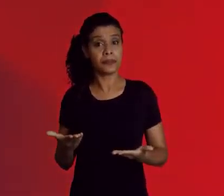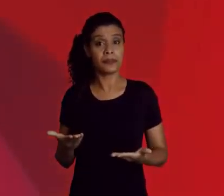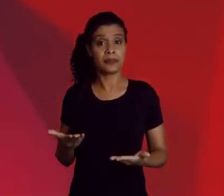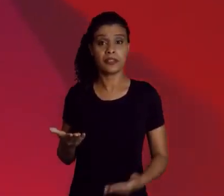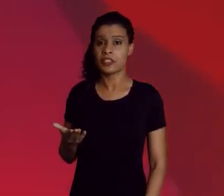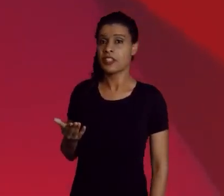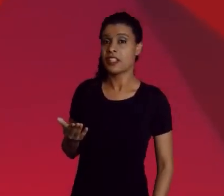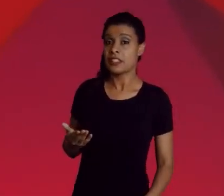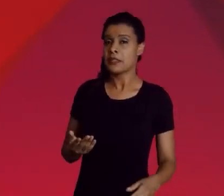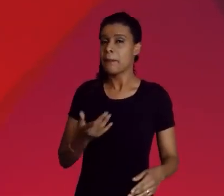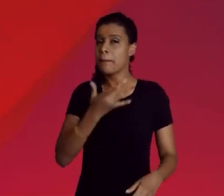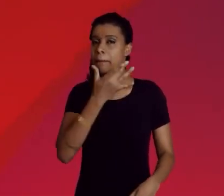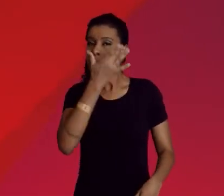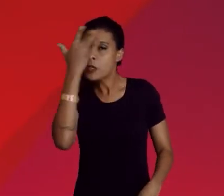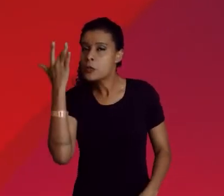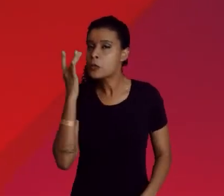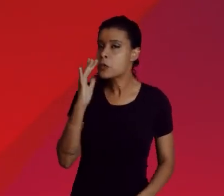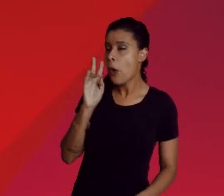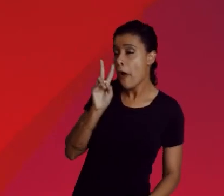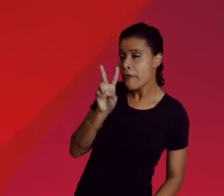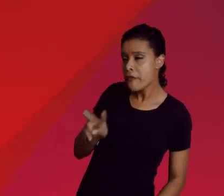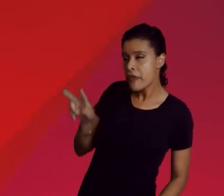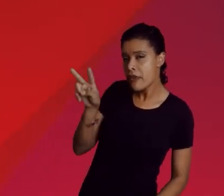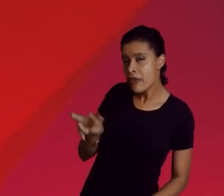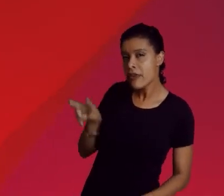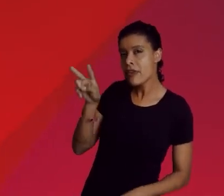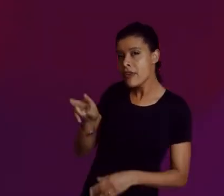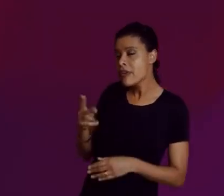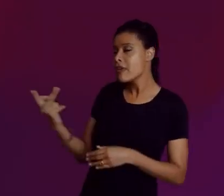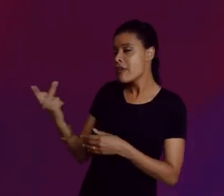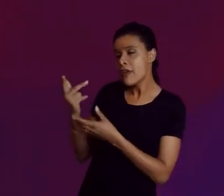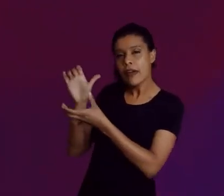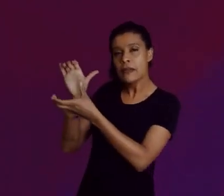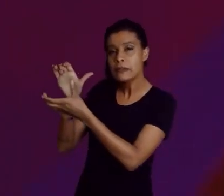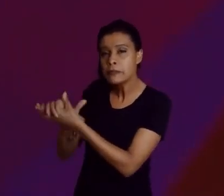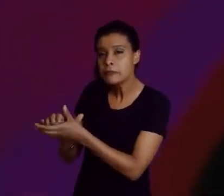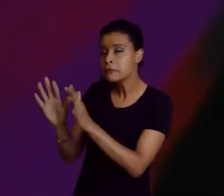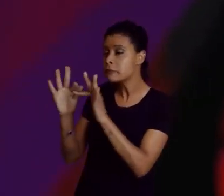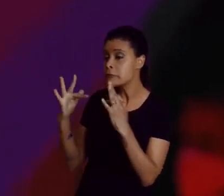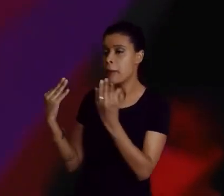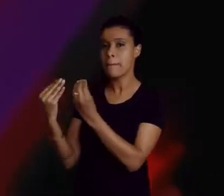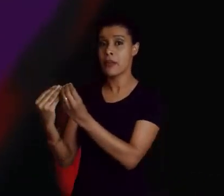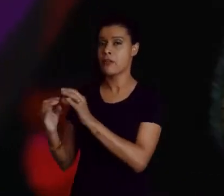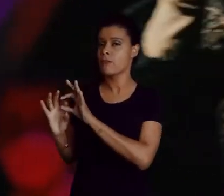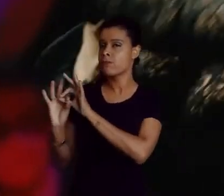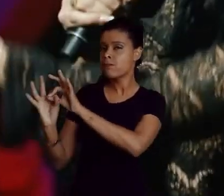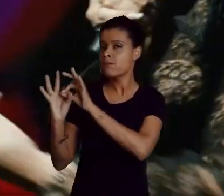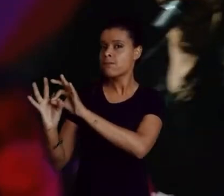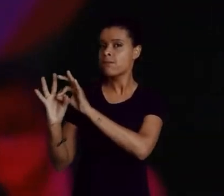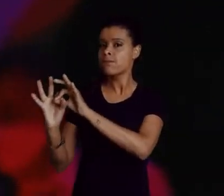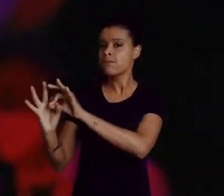casal estruturado, uma família estruturada, as pessoas, os empreendedores têm mais vontade de investir. Atrai